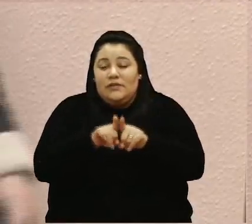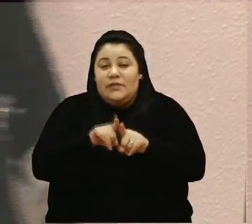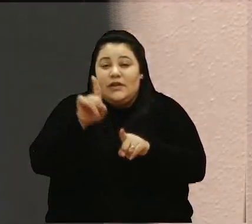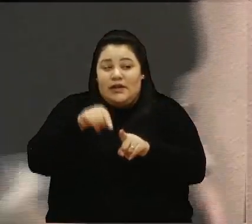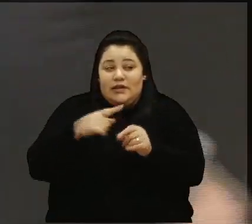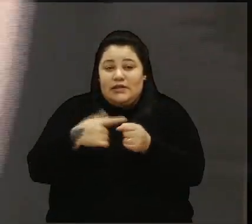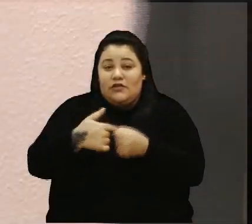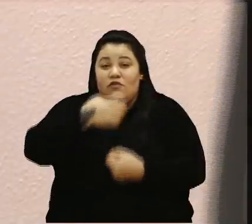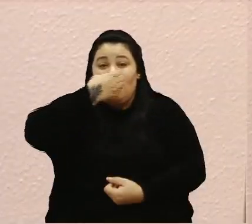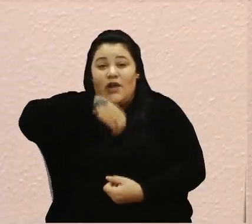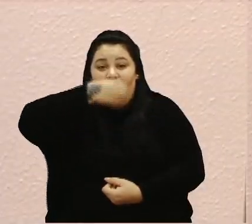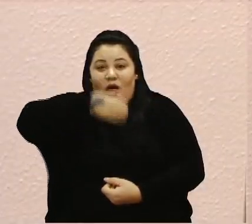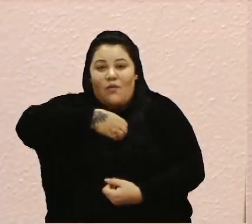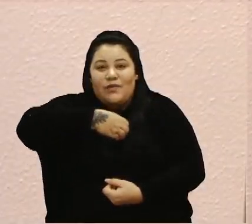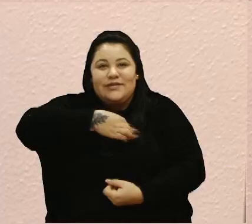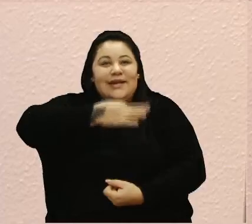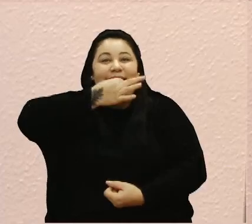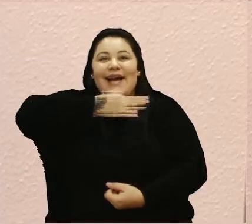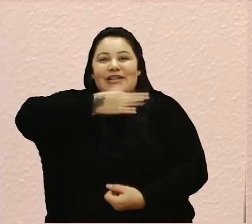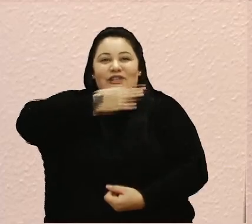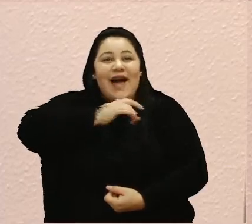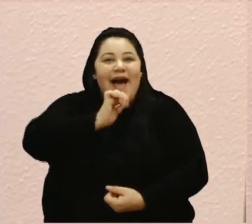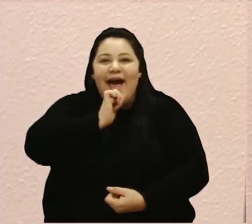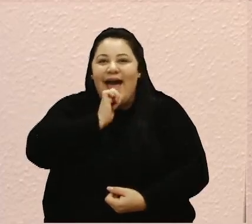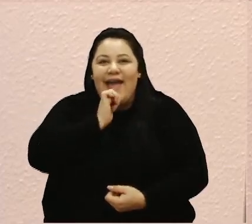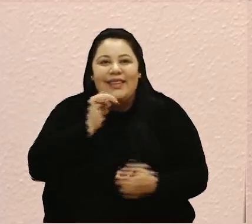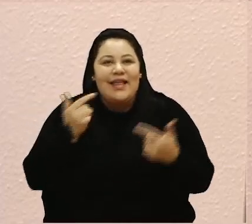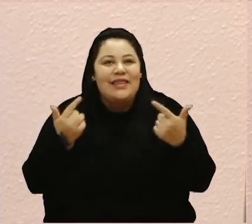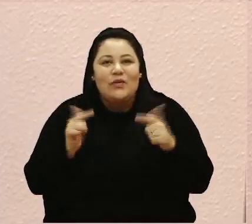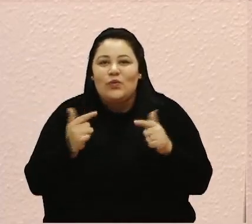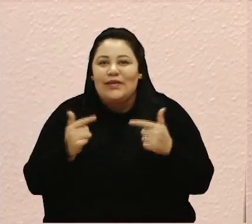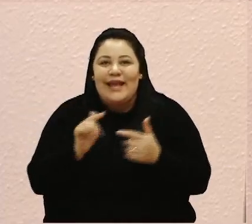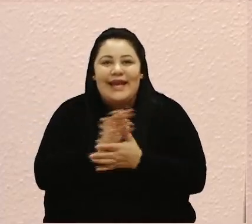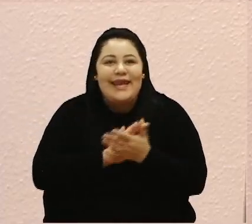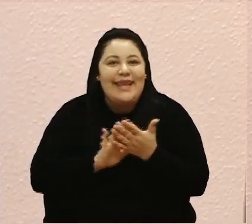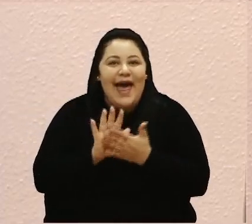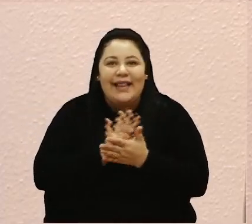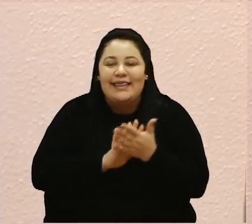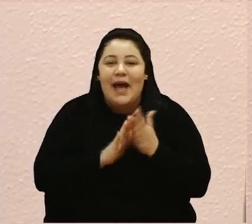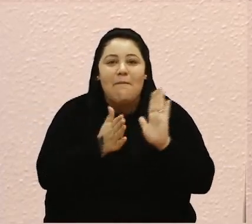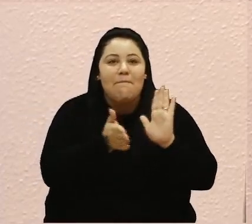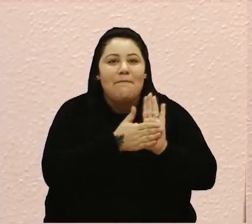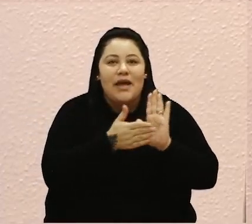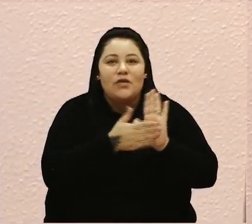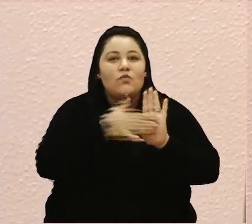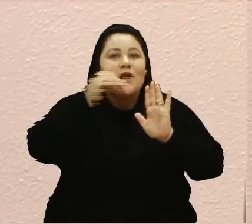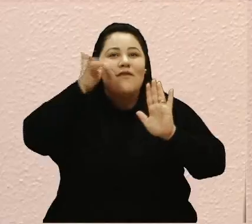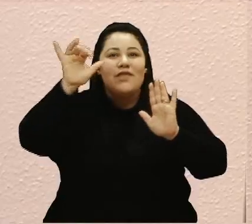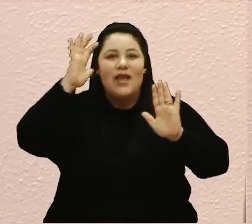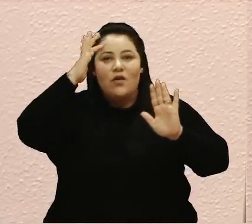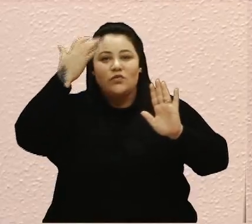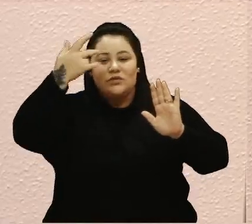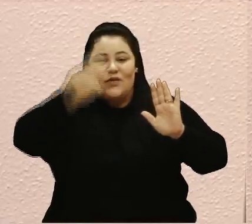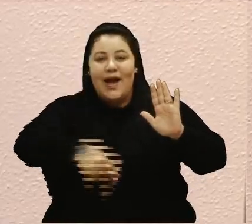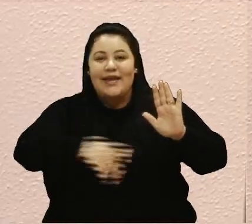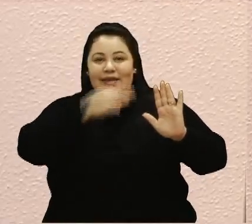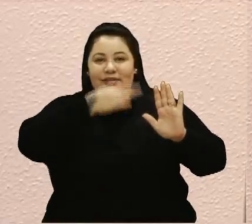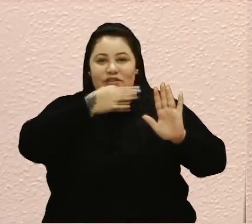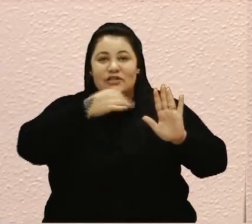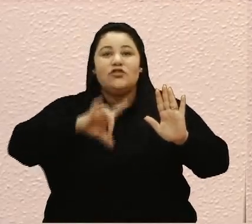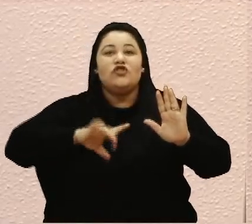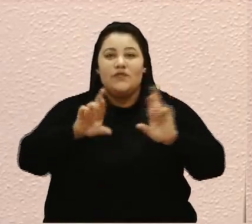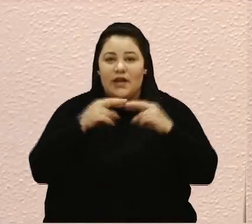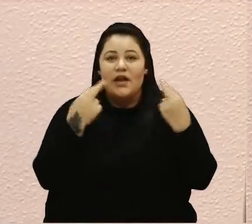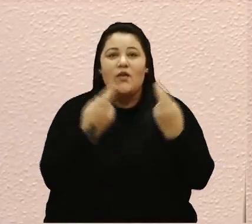Sul ainda não tem um plano de prevenção para aquilo que aconteceu na nossa cidade. Também tivemos reunião da Frente da